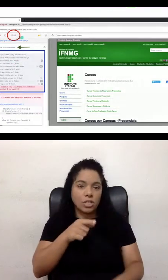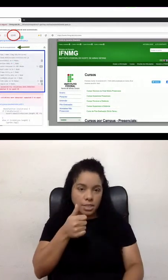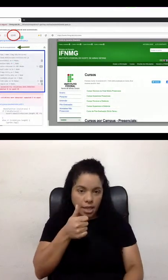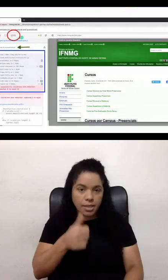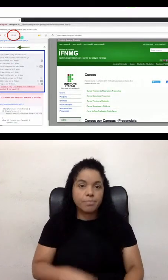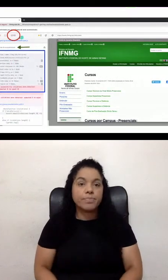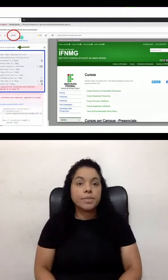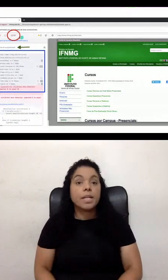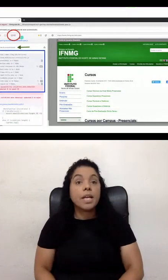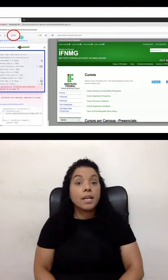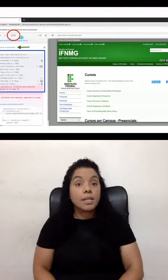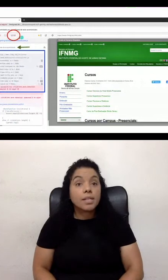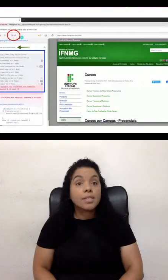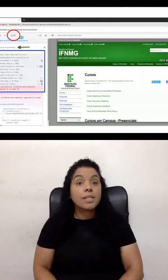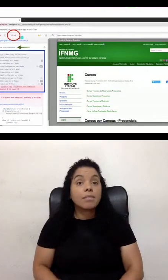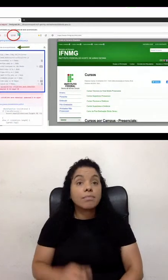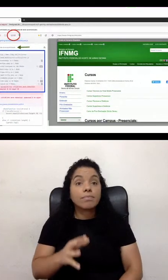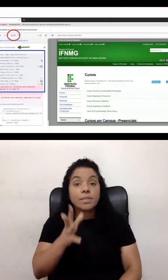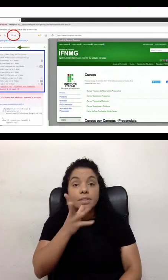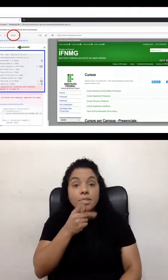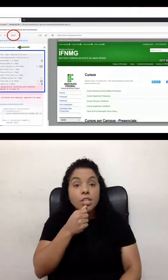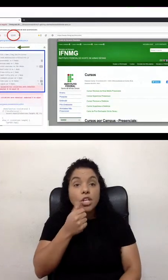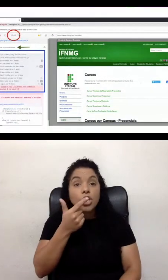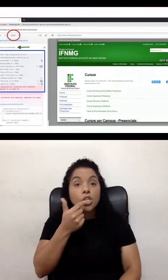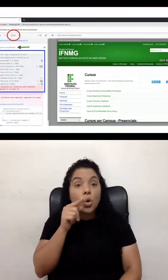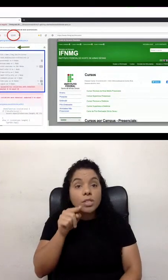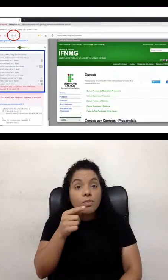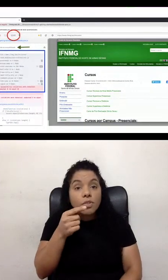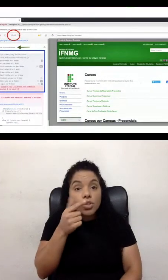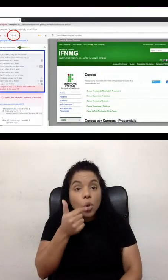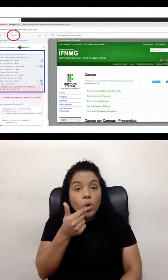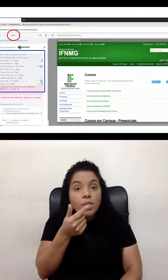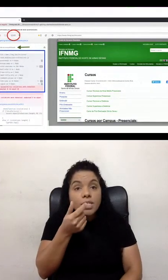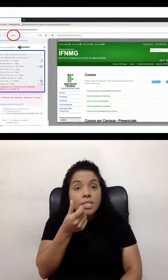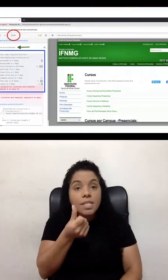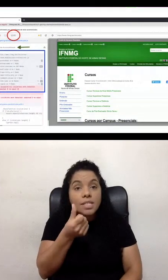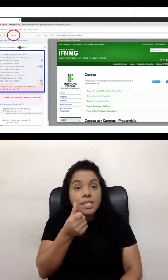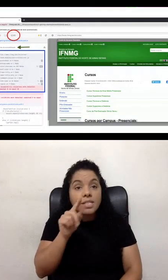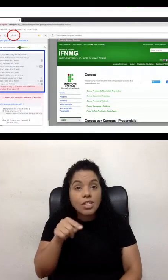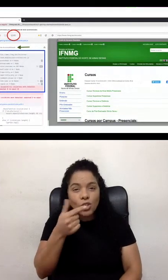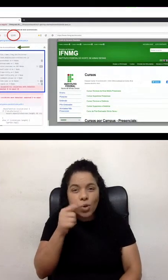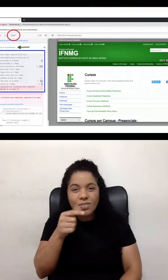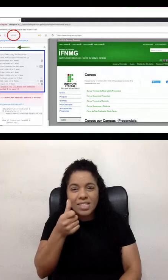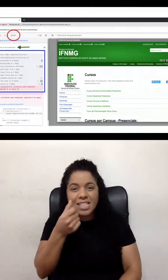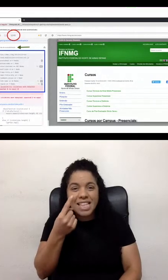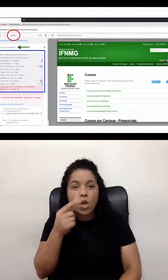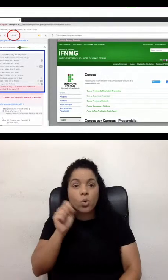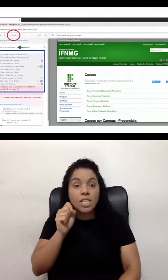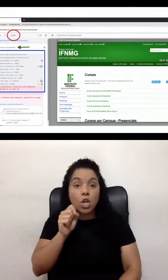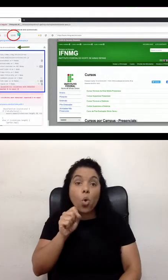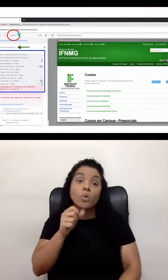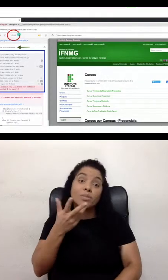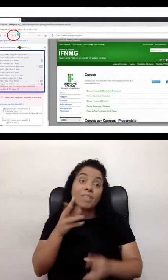Ele gastou 12,61 segundos. Isso aqui, esse tempo, gente, como é web, depende muito da sua internet,